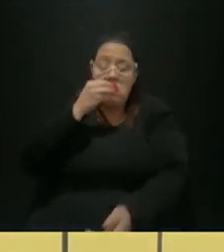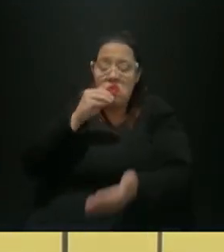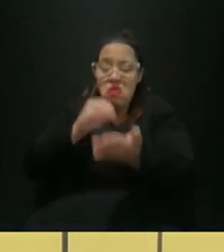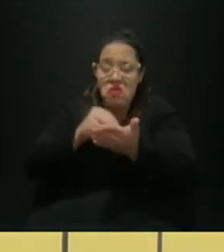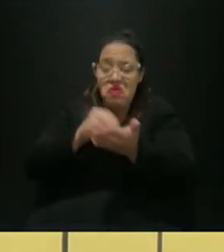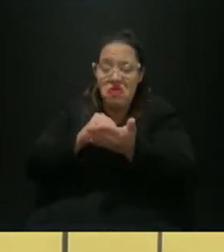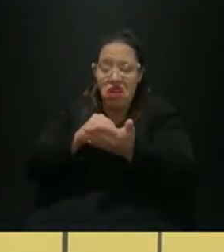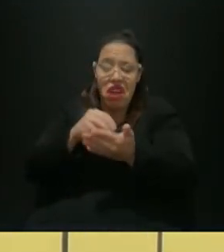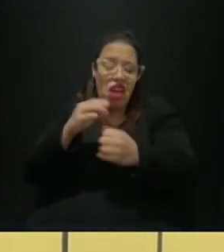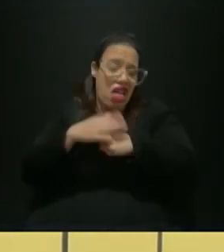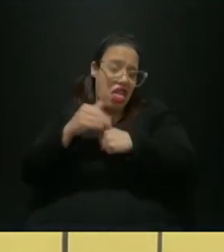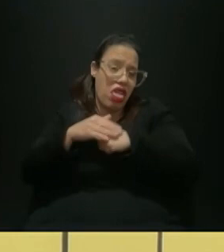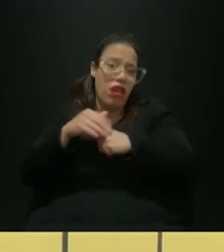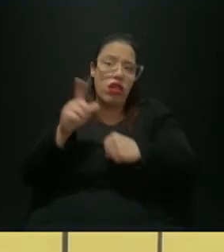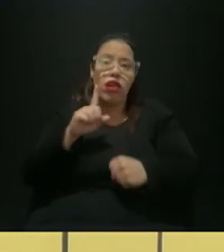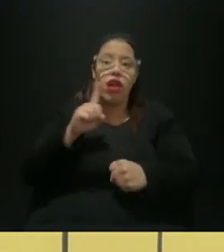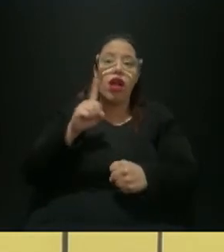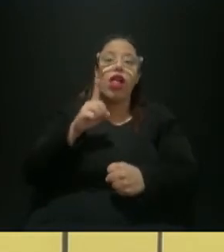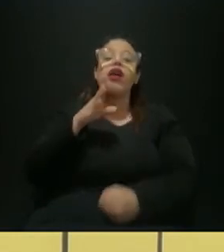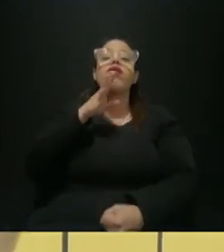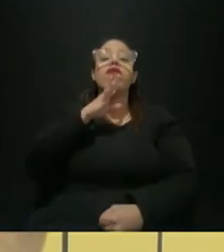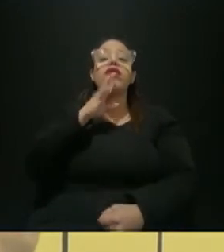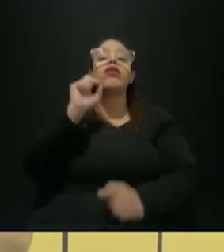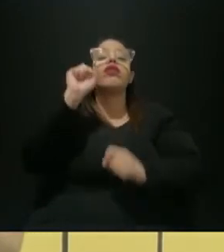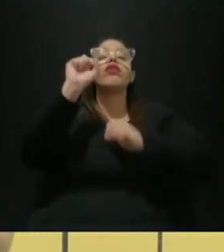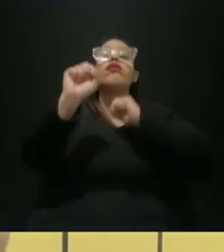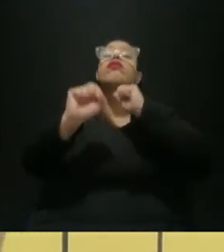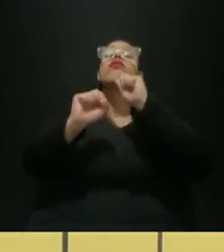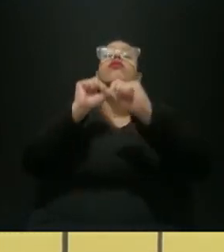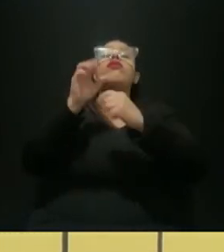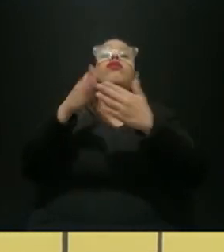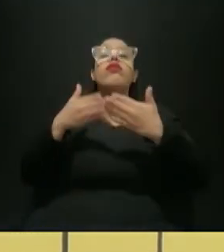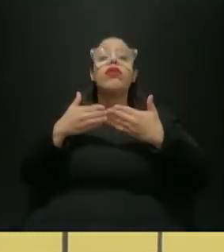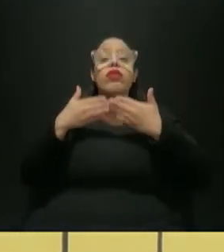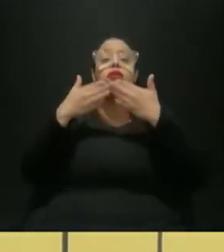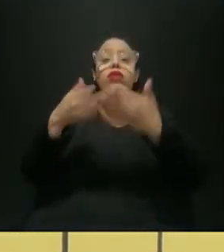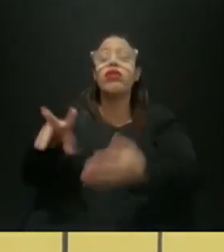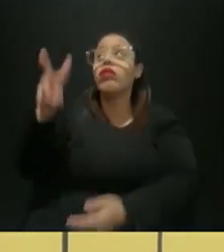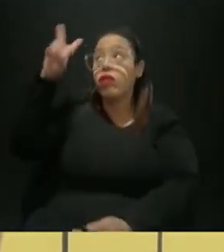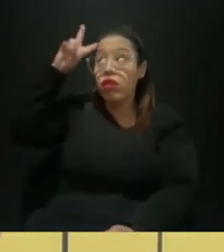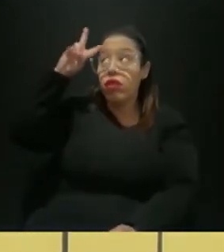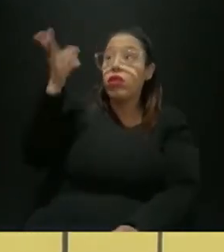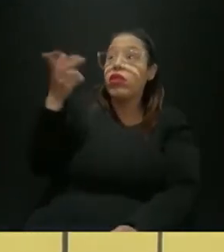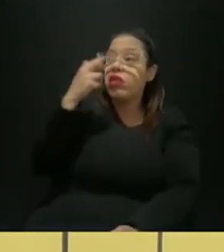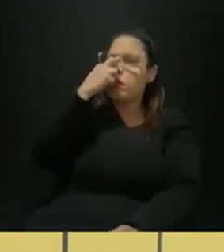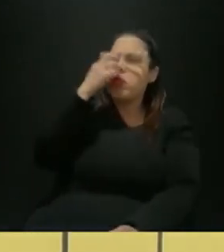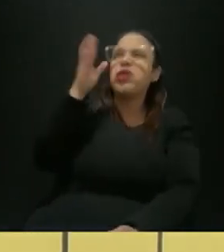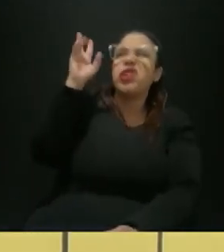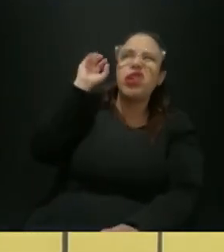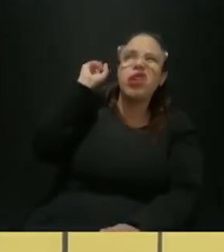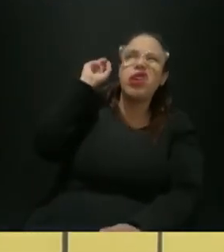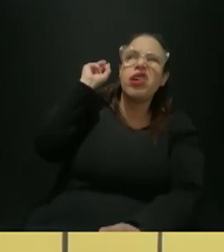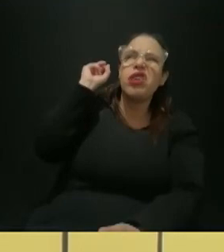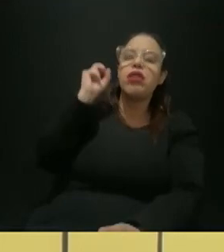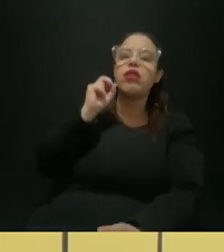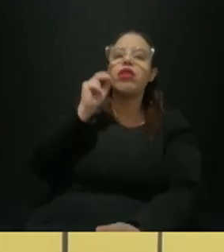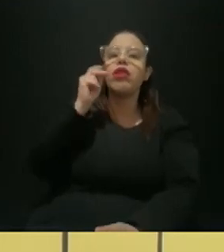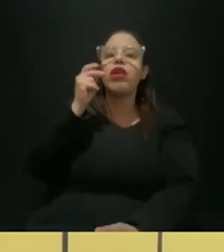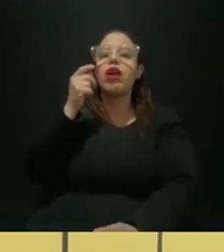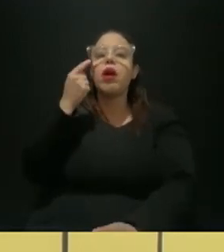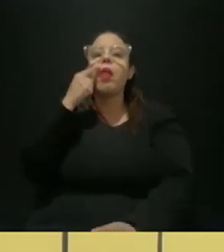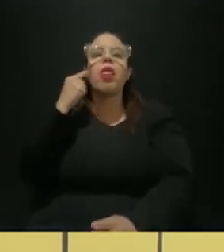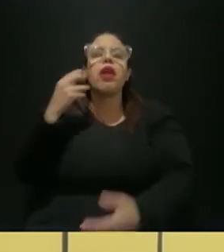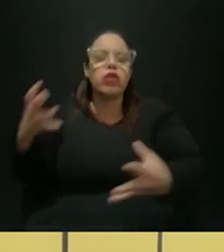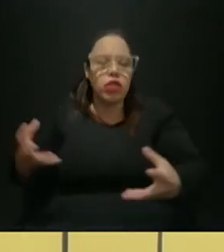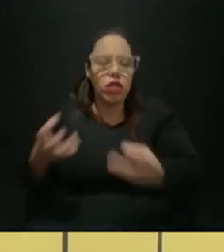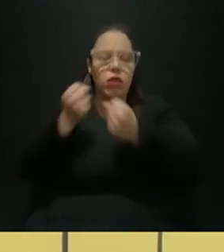não conhecem a maneira de lidar com essas crianças. Sabe aquela história famosa, todo mundo já ouviu? Olha, tá chorando, não pega não, porque se você pegar ele vai